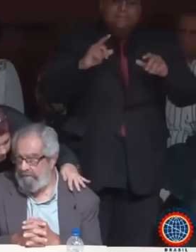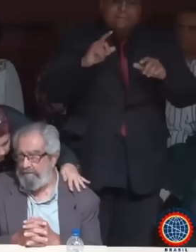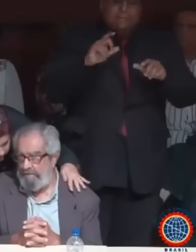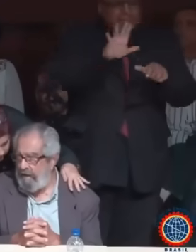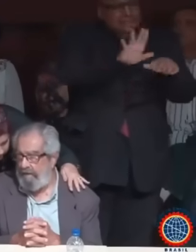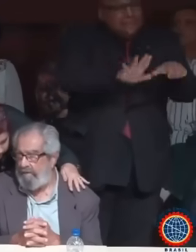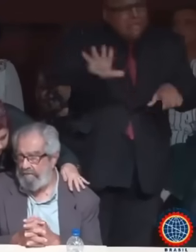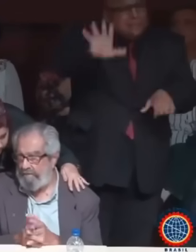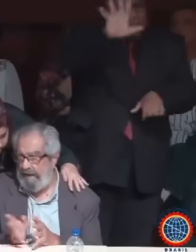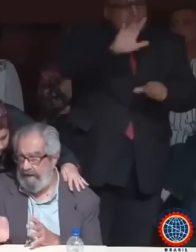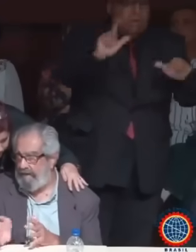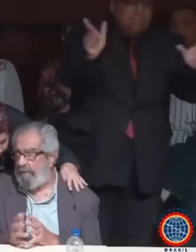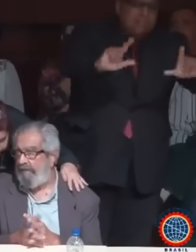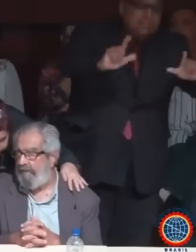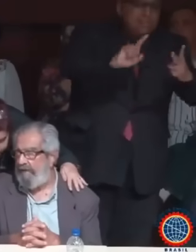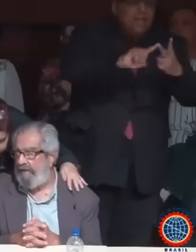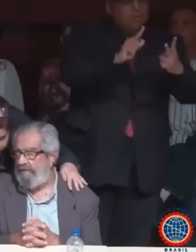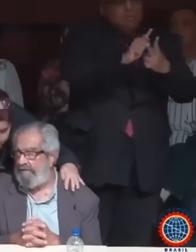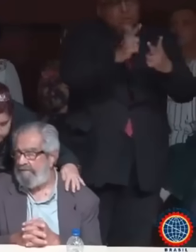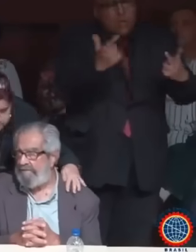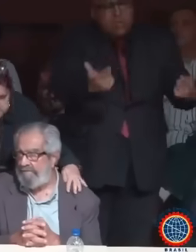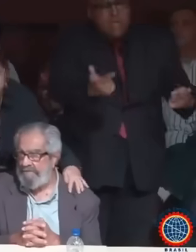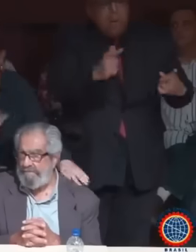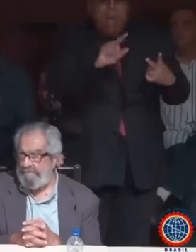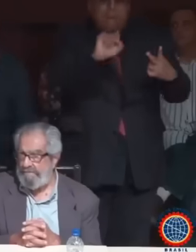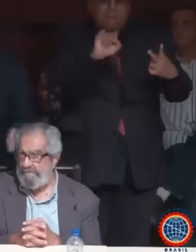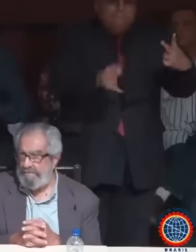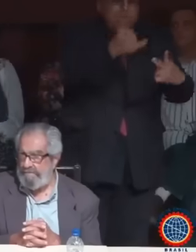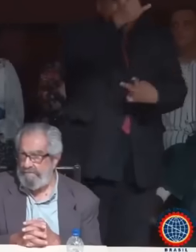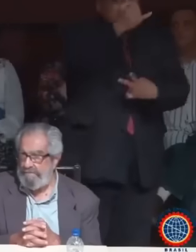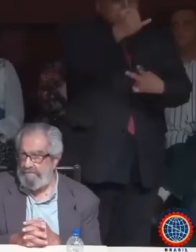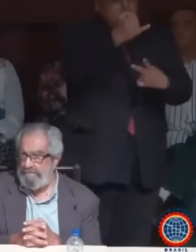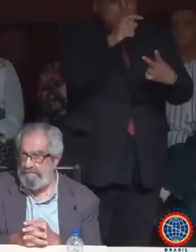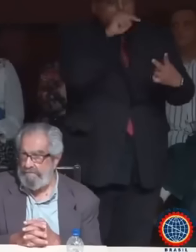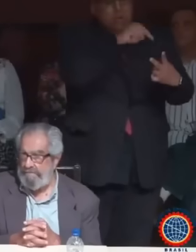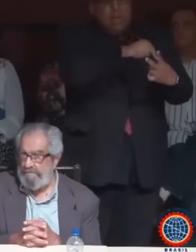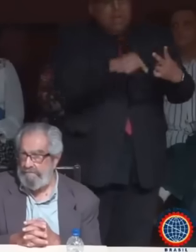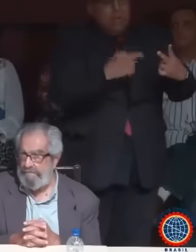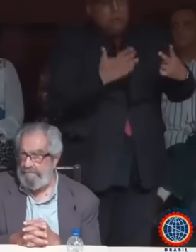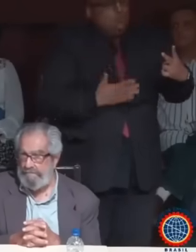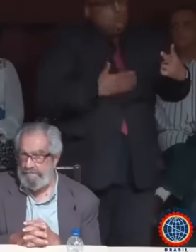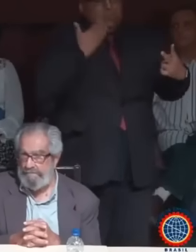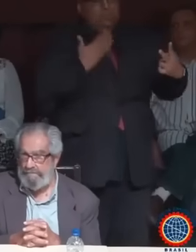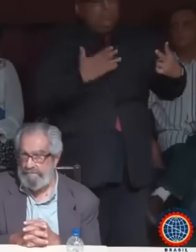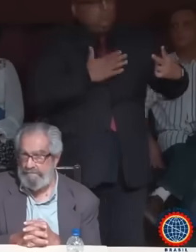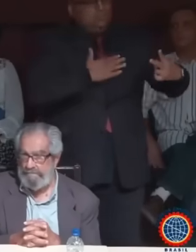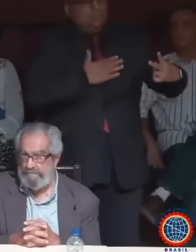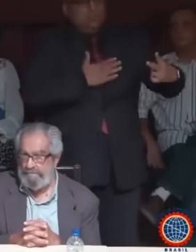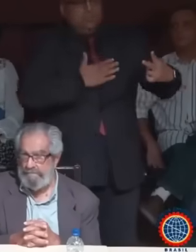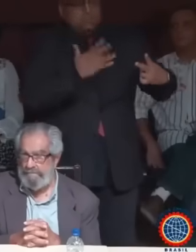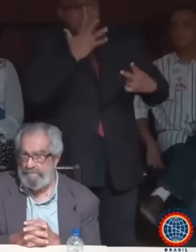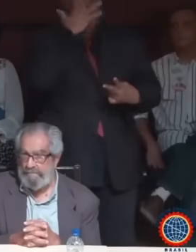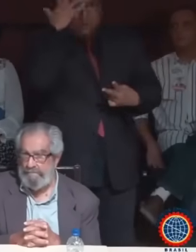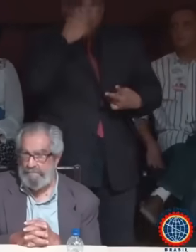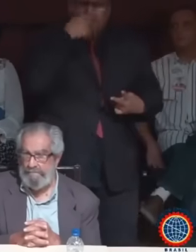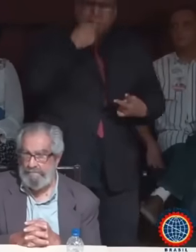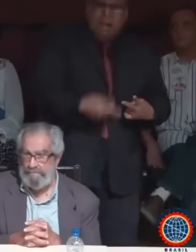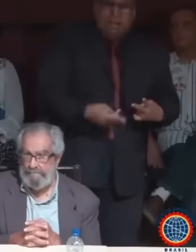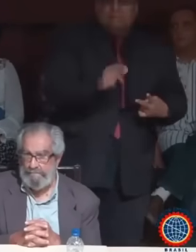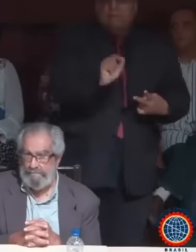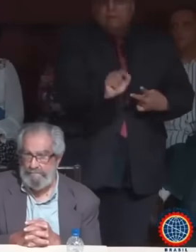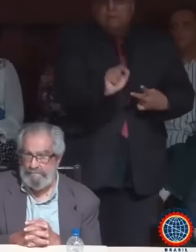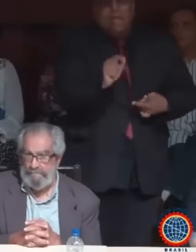imprensa nacional simplesmente capitulou, e para minha surpresa, quem batia no peito dizendo